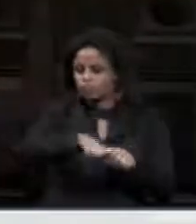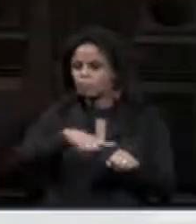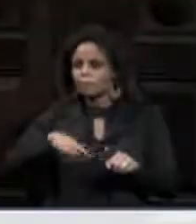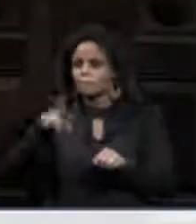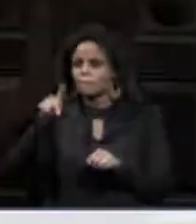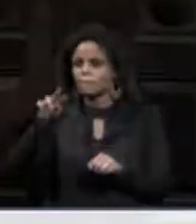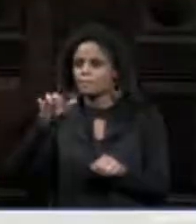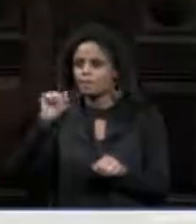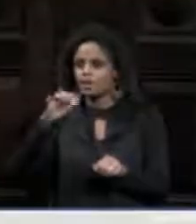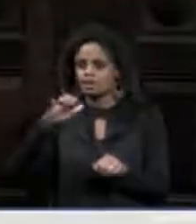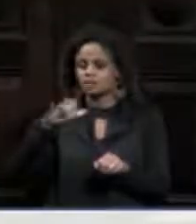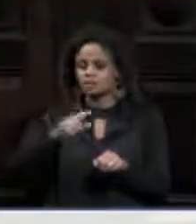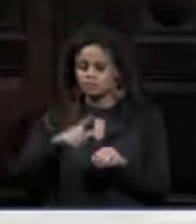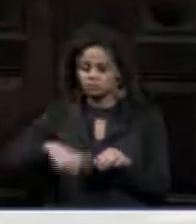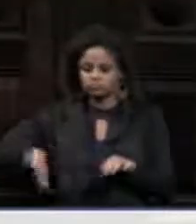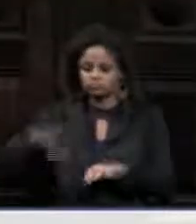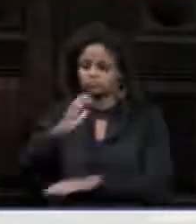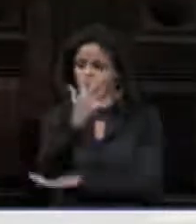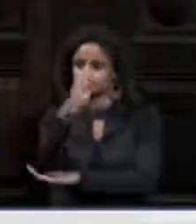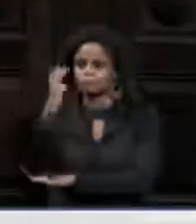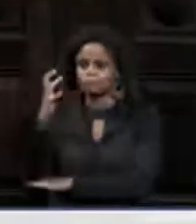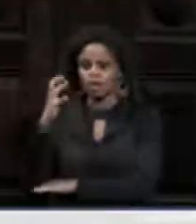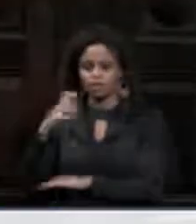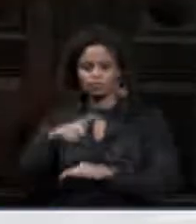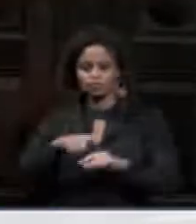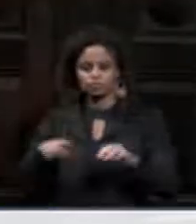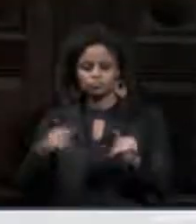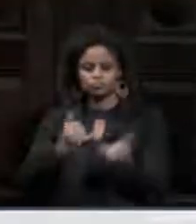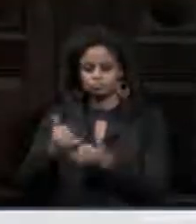praça, estimula a ocupação,